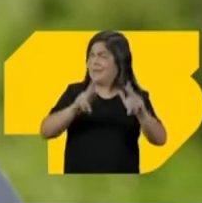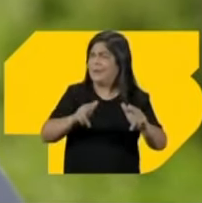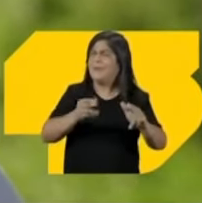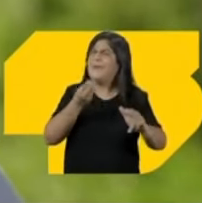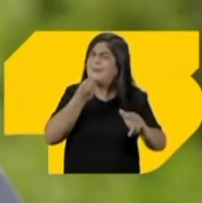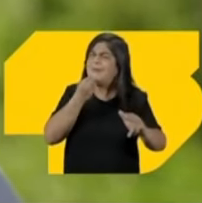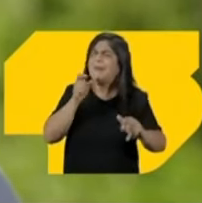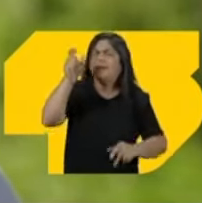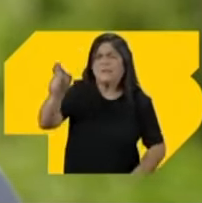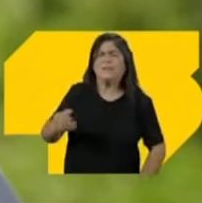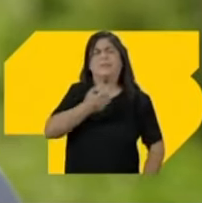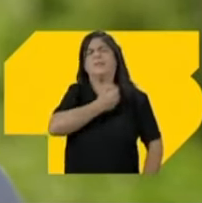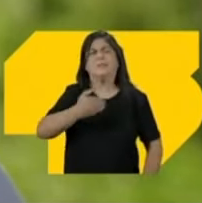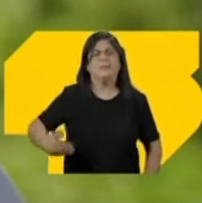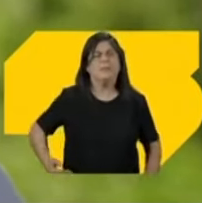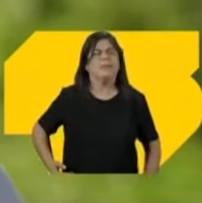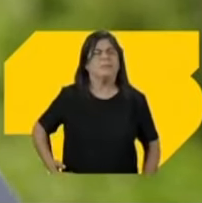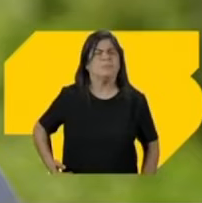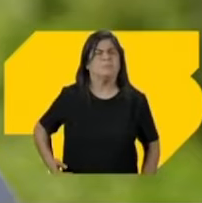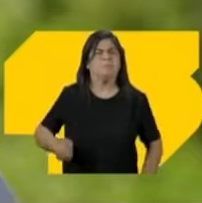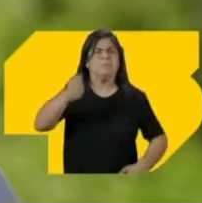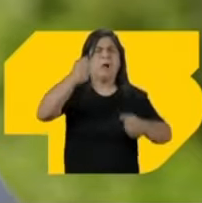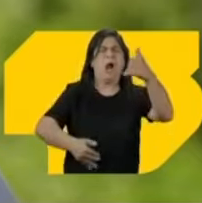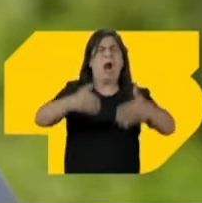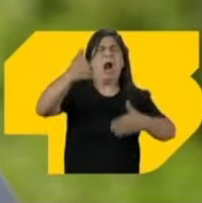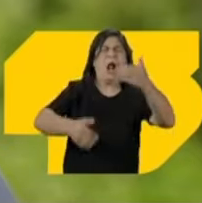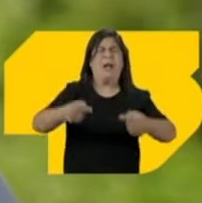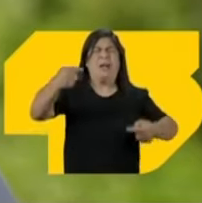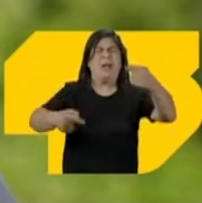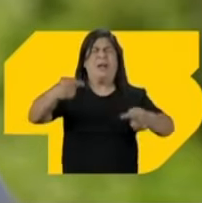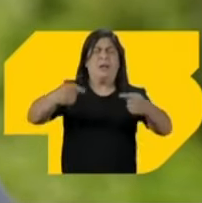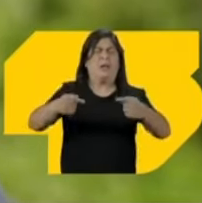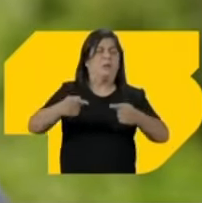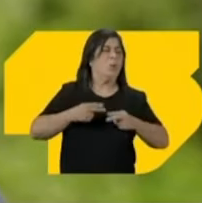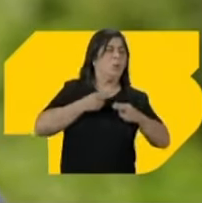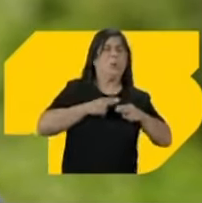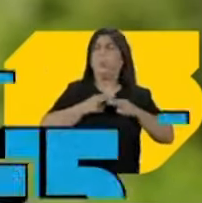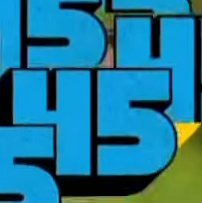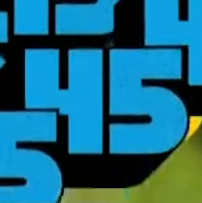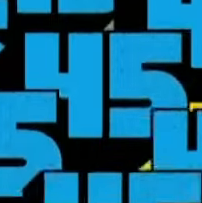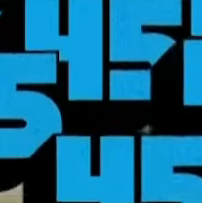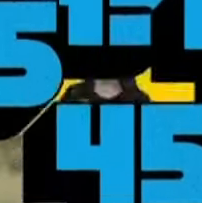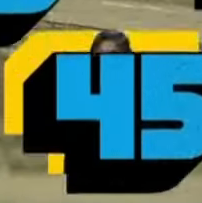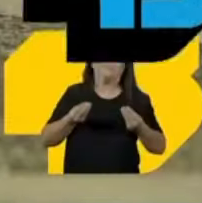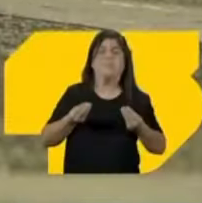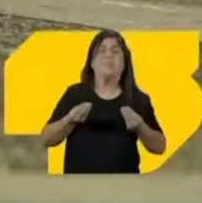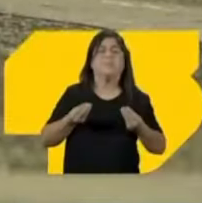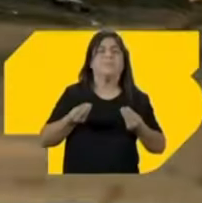atual governador não baixasse o nível do debate para tentar esconder a triste realidade em que ele deixou a Paraíba.